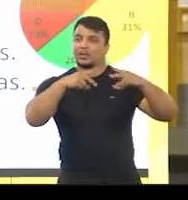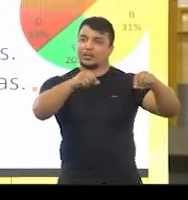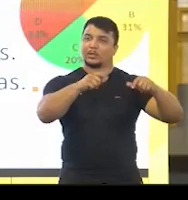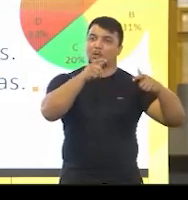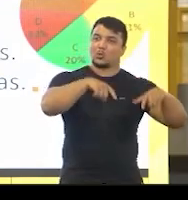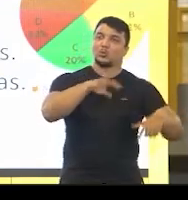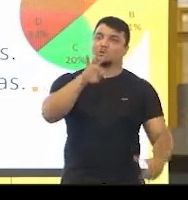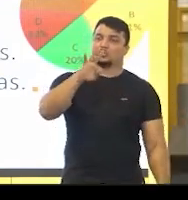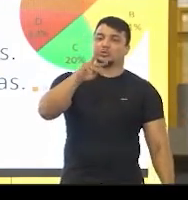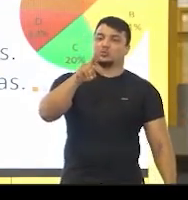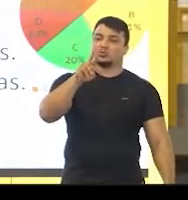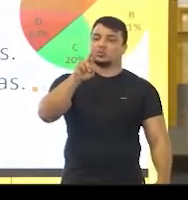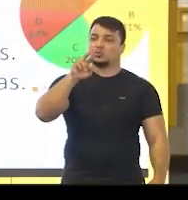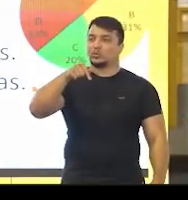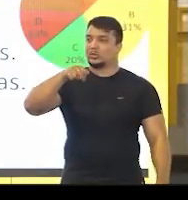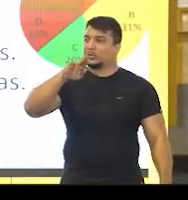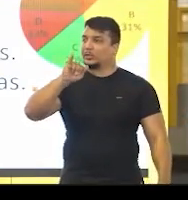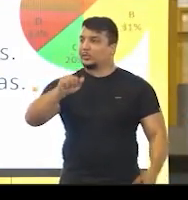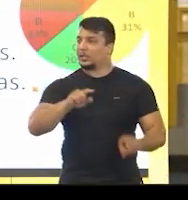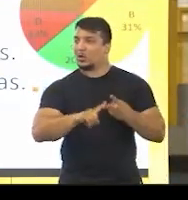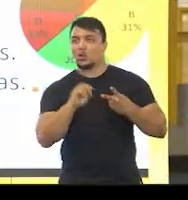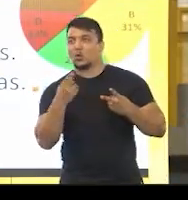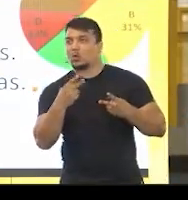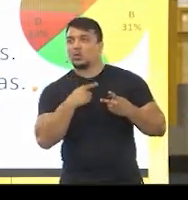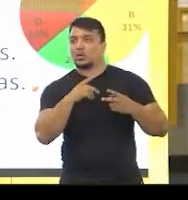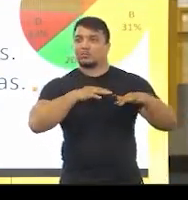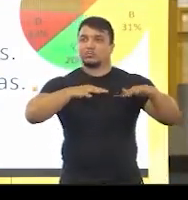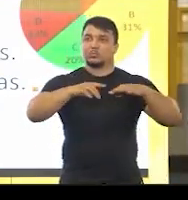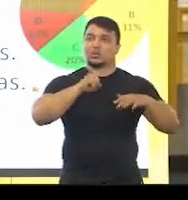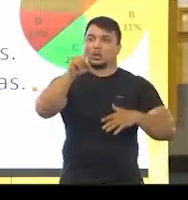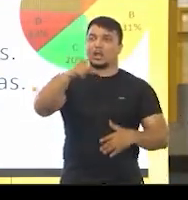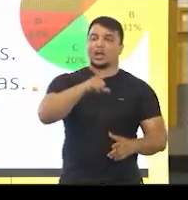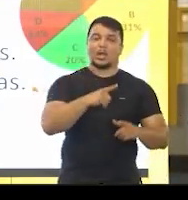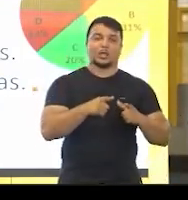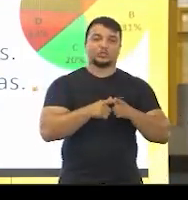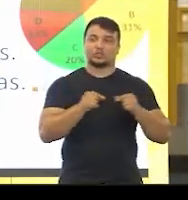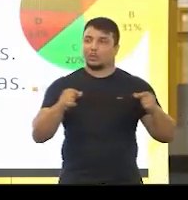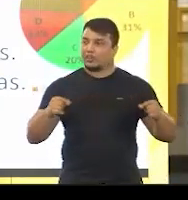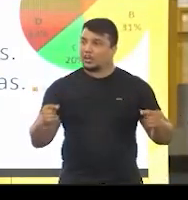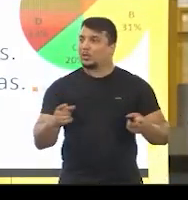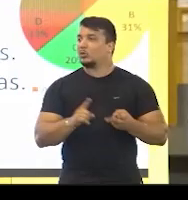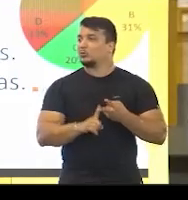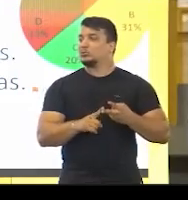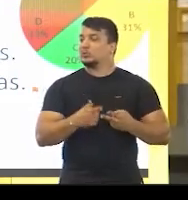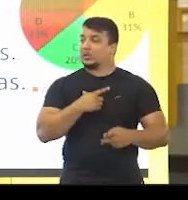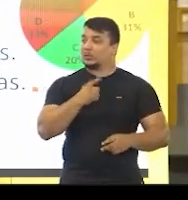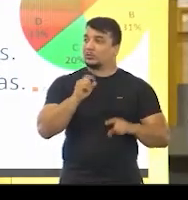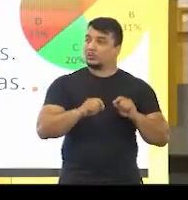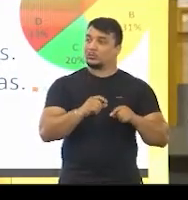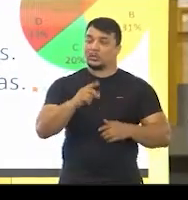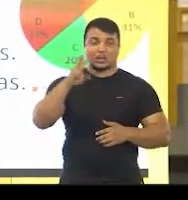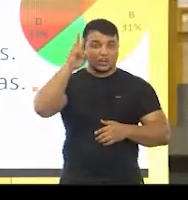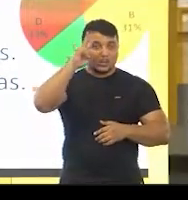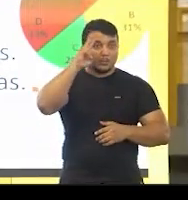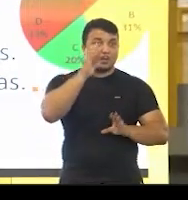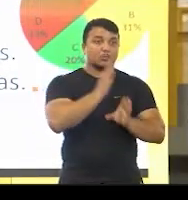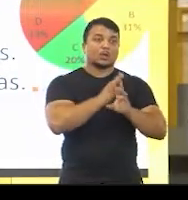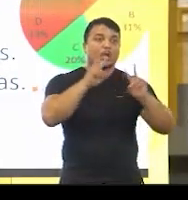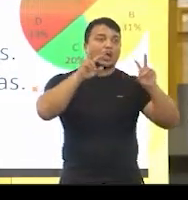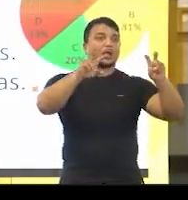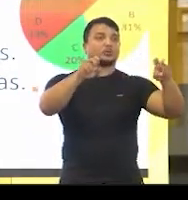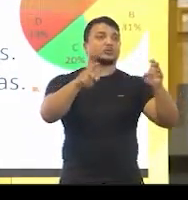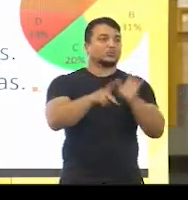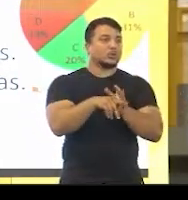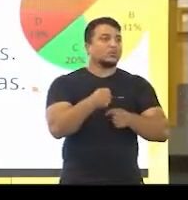na Turquia, o tremor de terra no Japão. E eu estou lembrando isso porque é um excelente